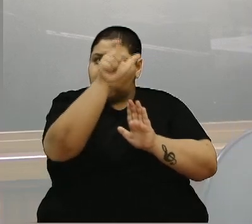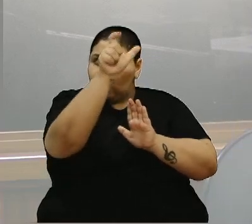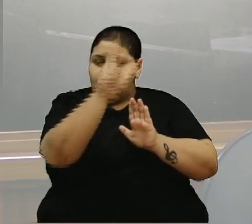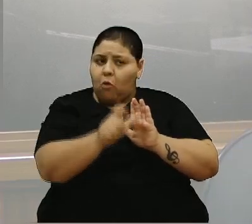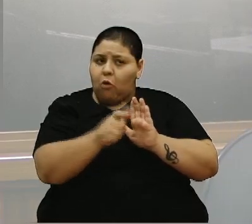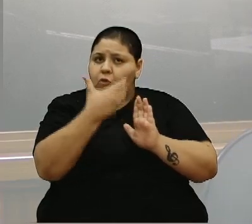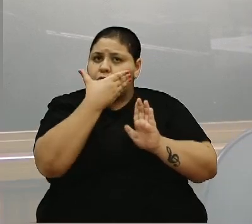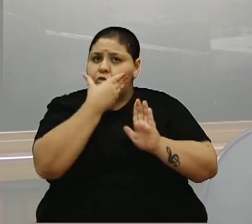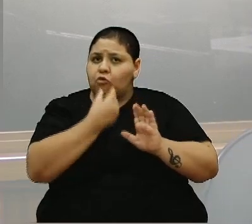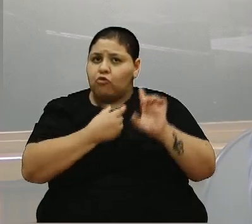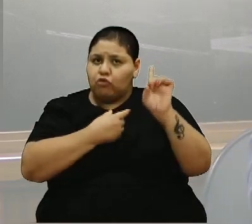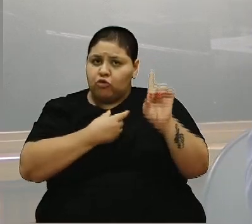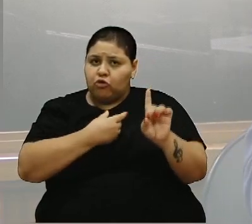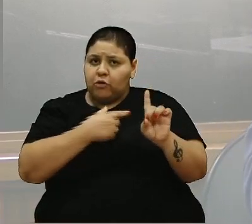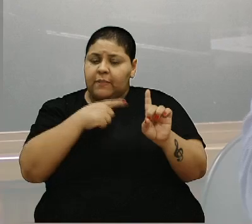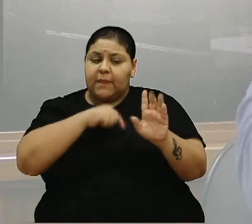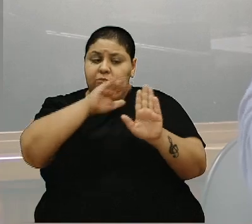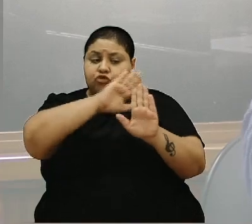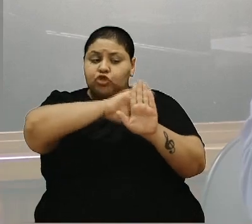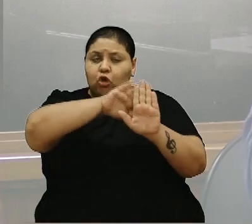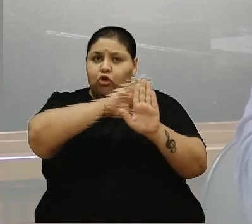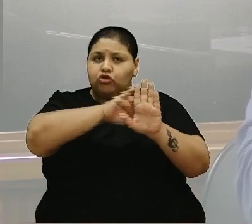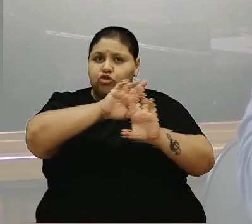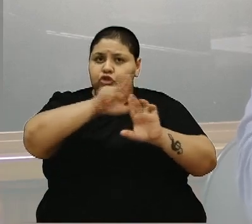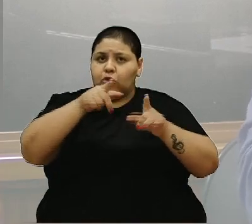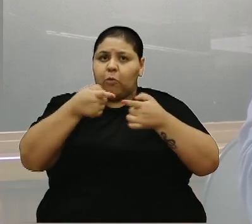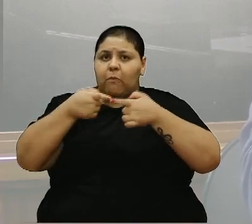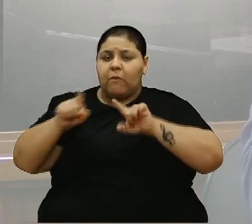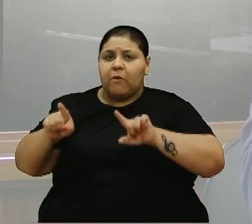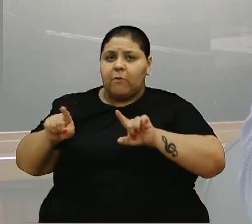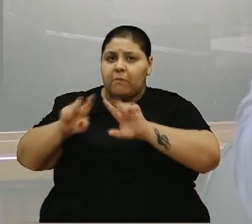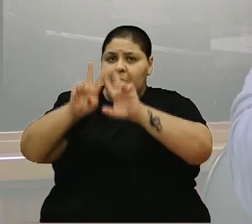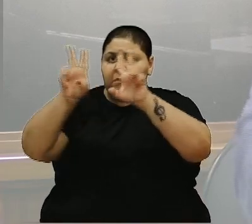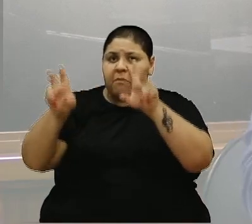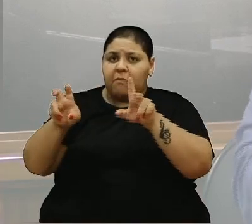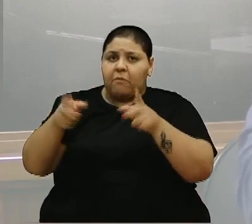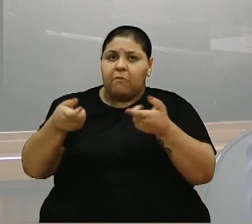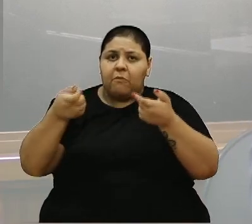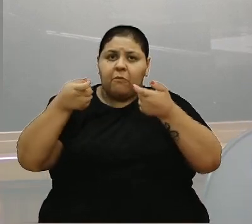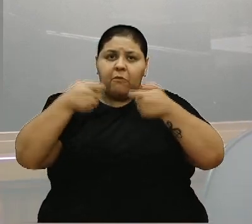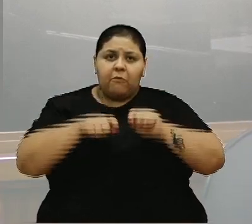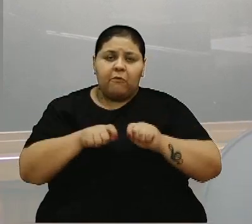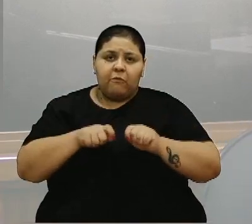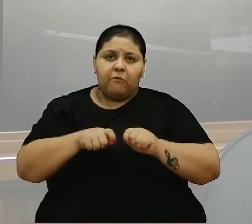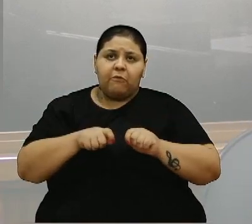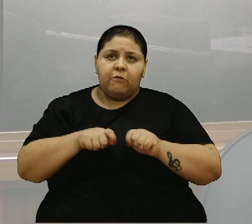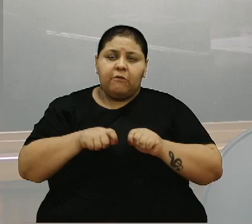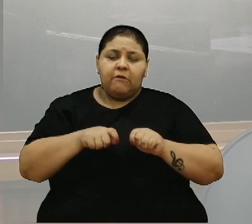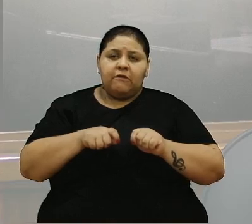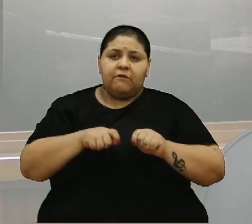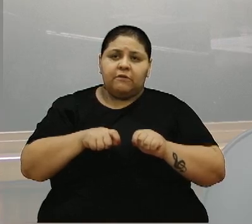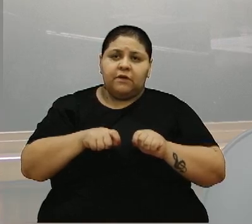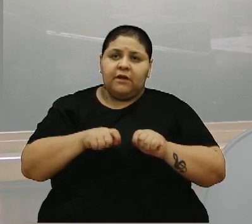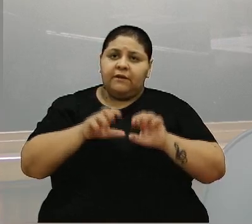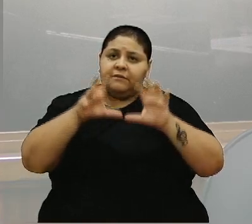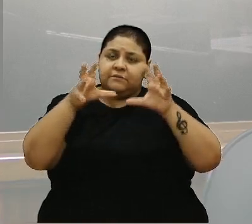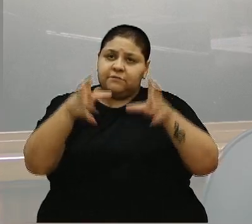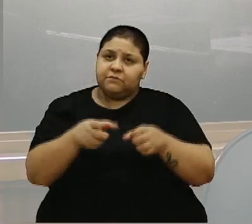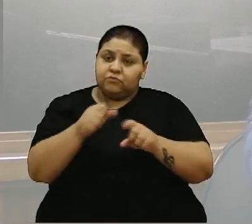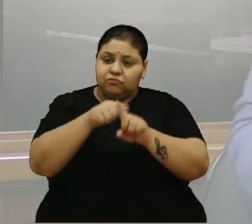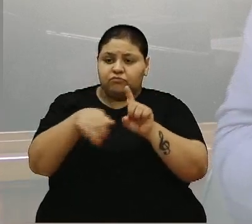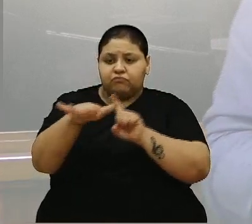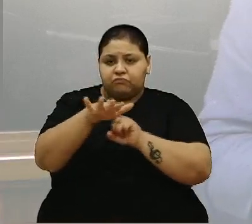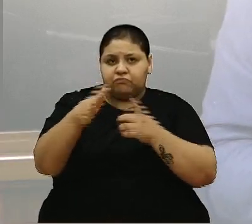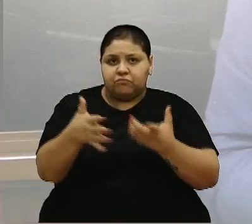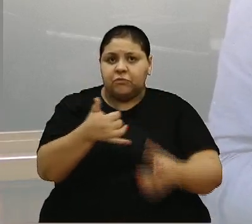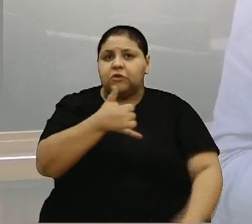direita, temos ideologias diferentes, mas trazendo um tema que precisa ser de toda a sociedade. De toda a sociedade.